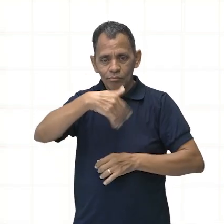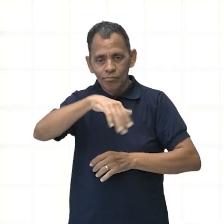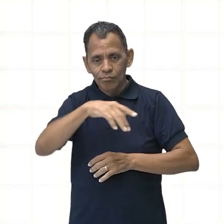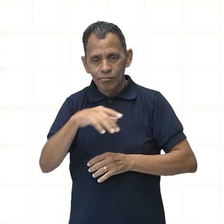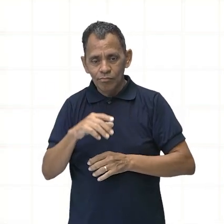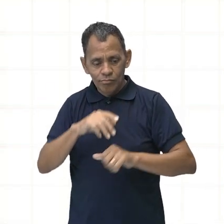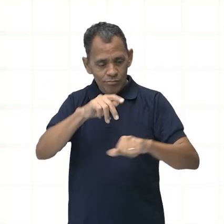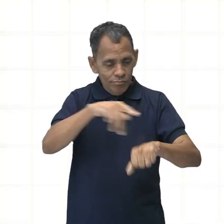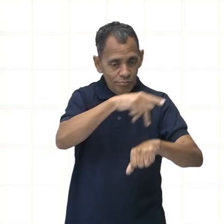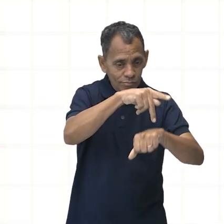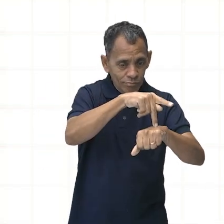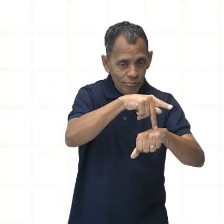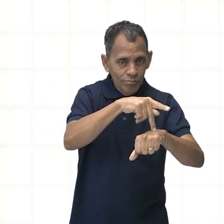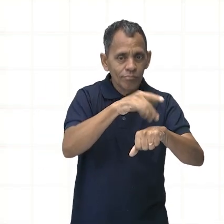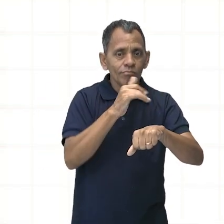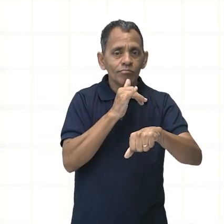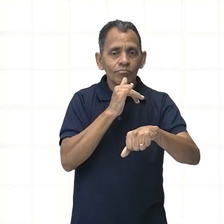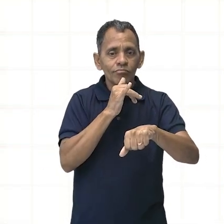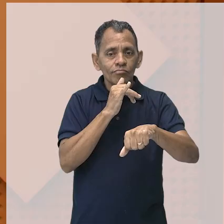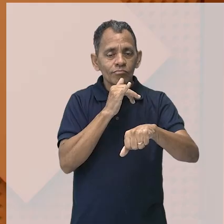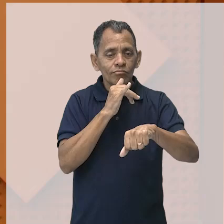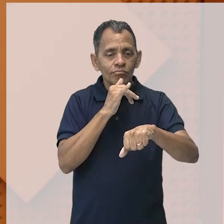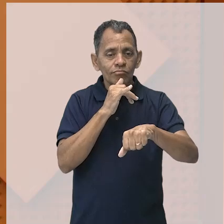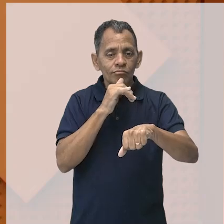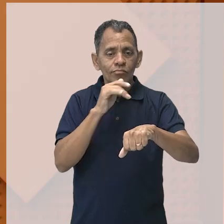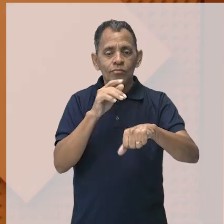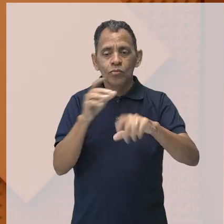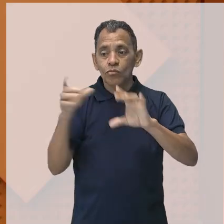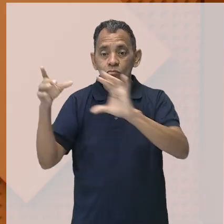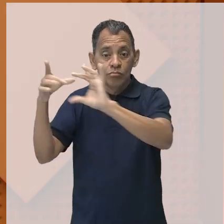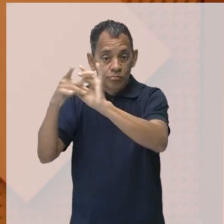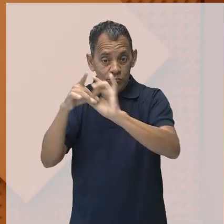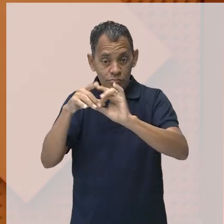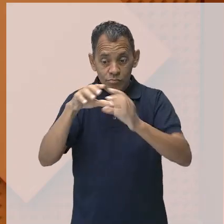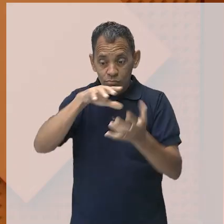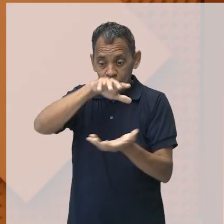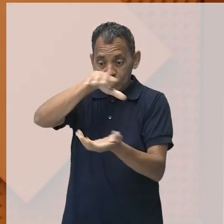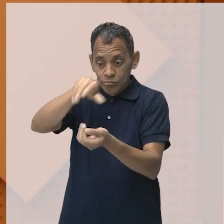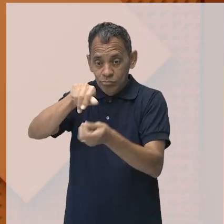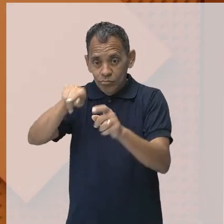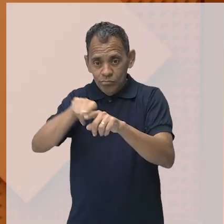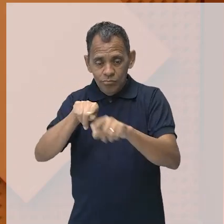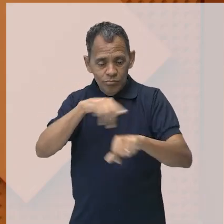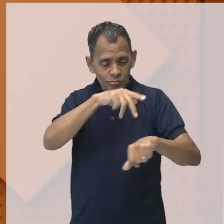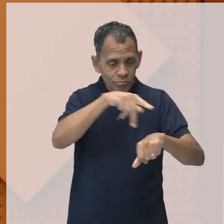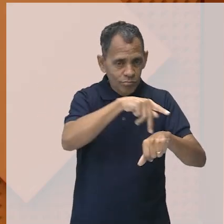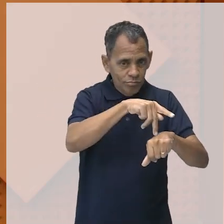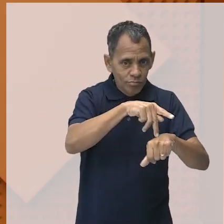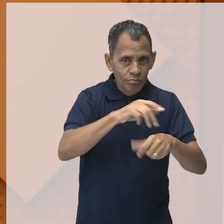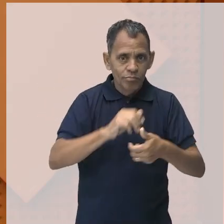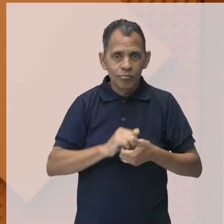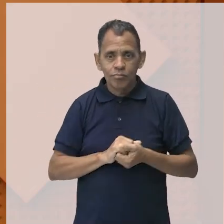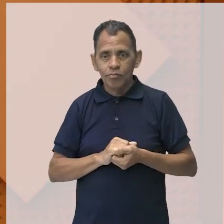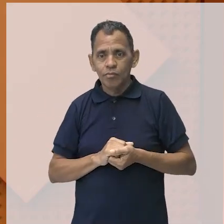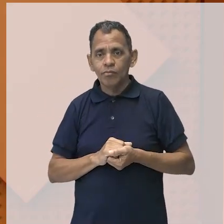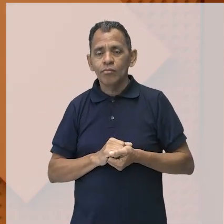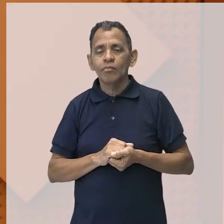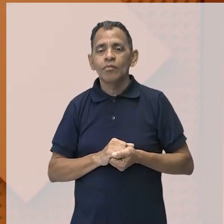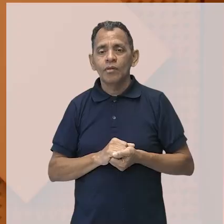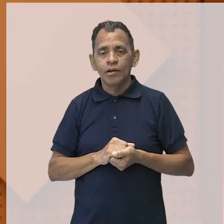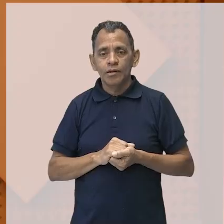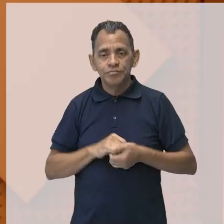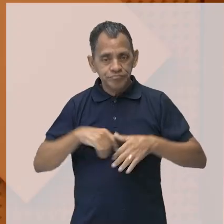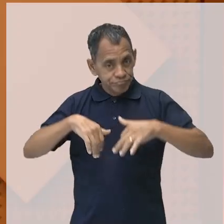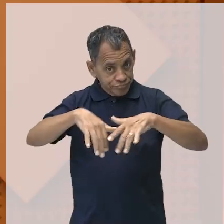um país, por exemplo, com o restante do mundo. Então, a gente considera uma cidade global aquela cidade que vai conectar o território do seu